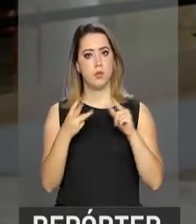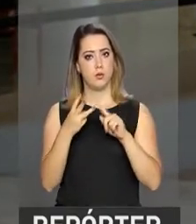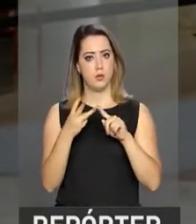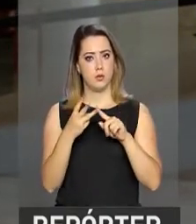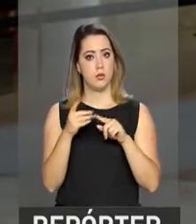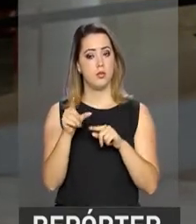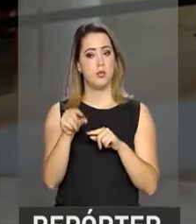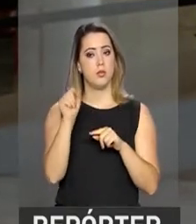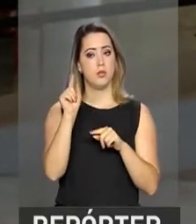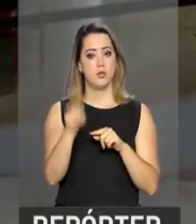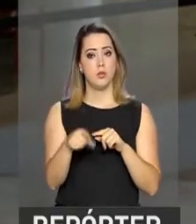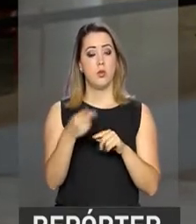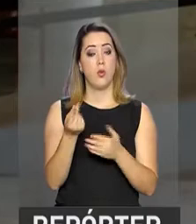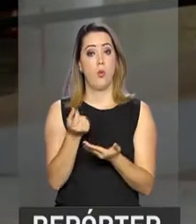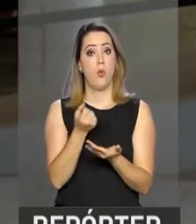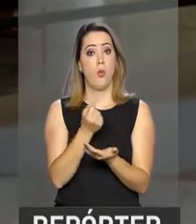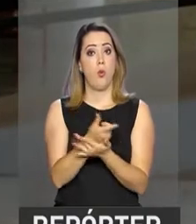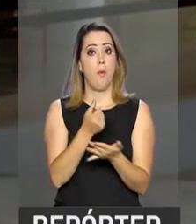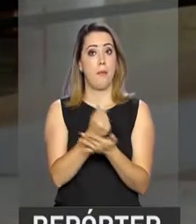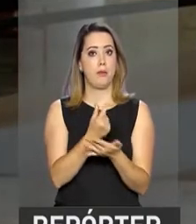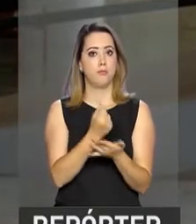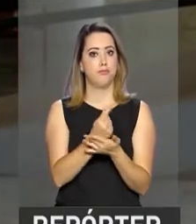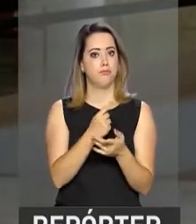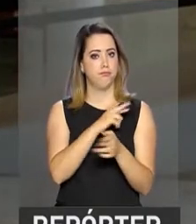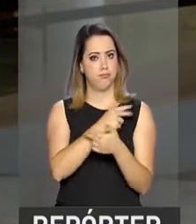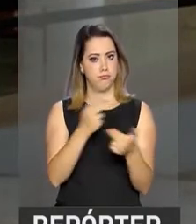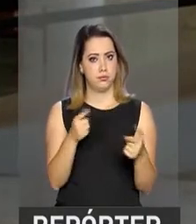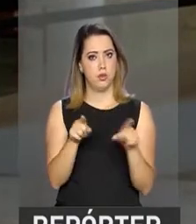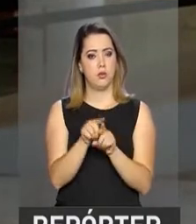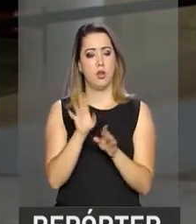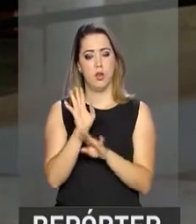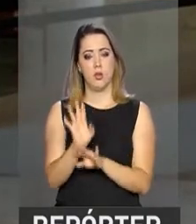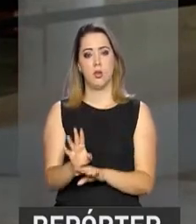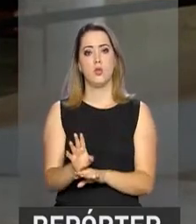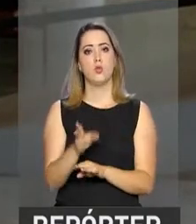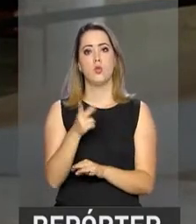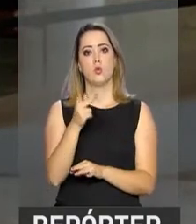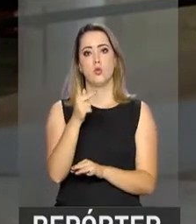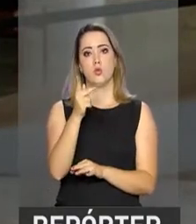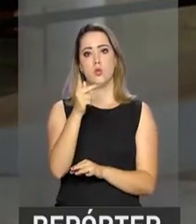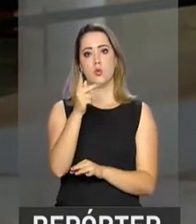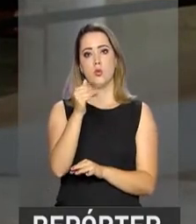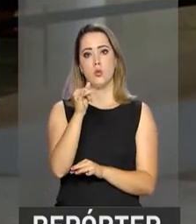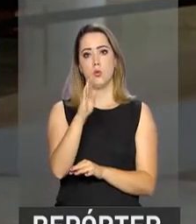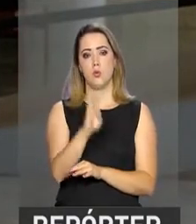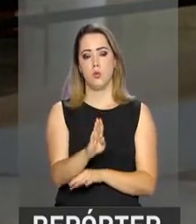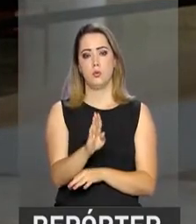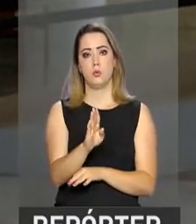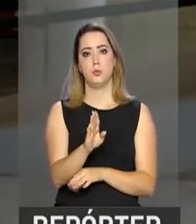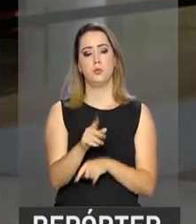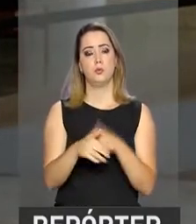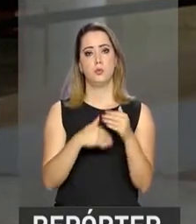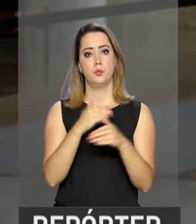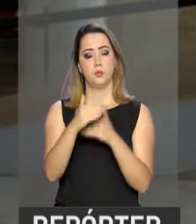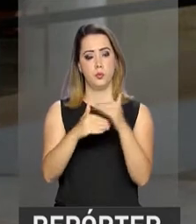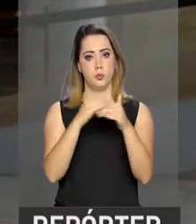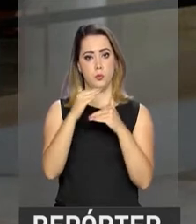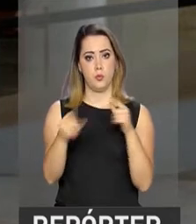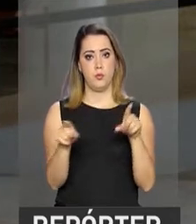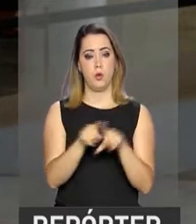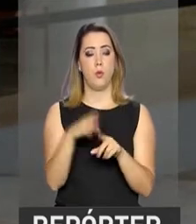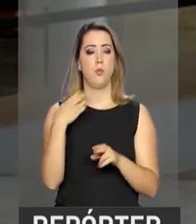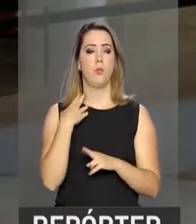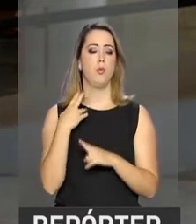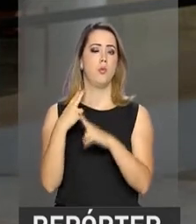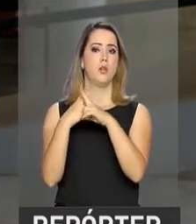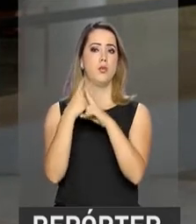esse que ajuda que ajudou no bom desempenho do pib no segundo semestre o produto interno bruto de acordo com a caixa econômica